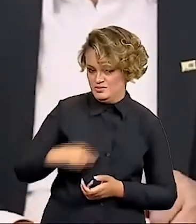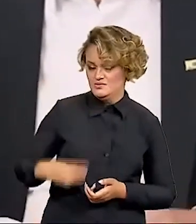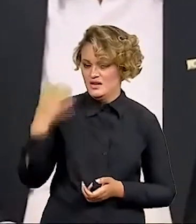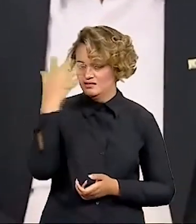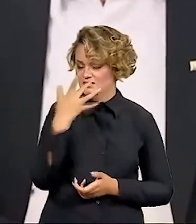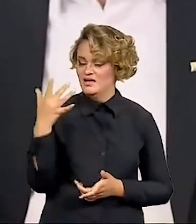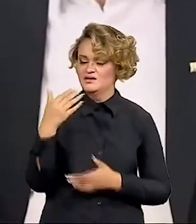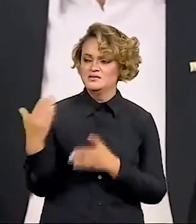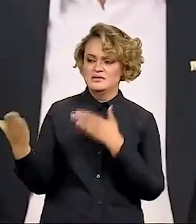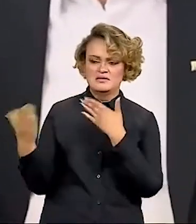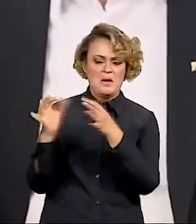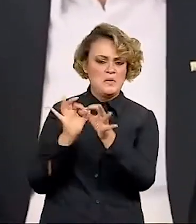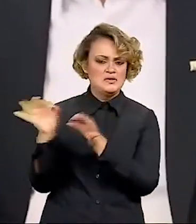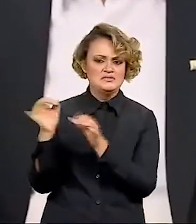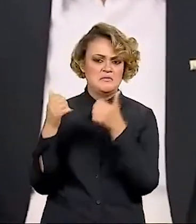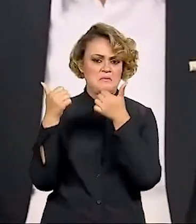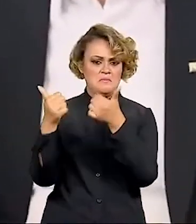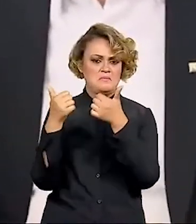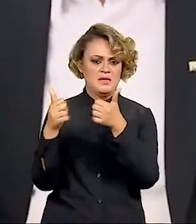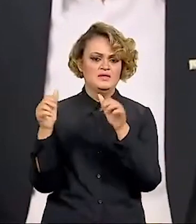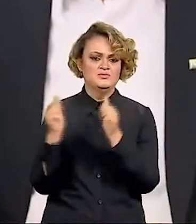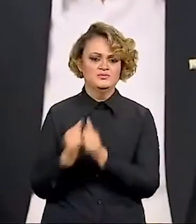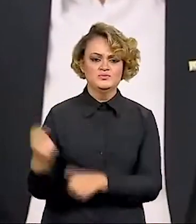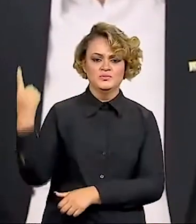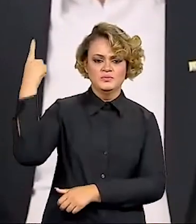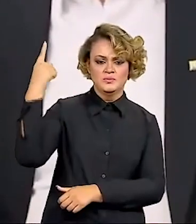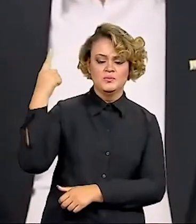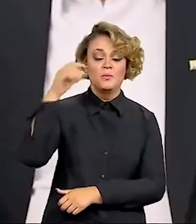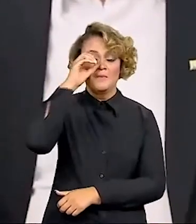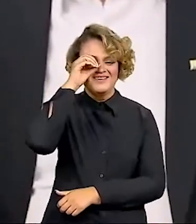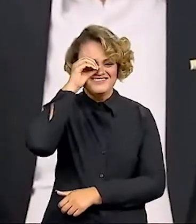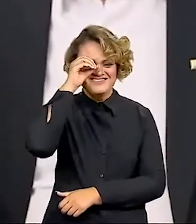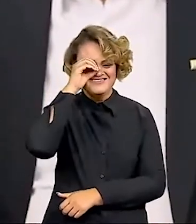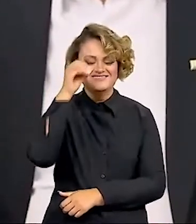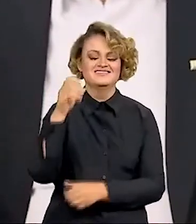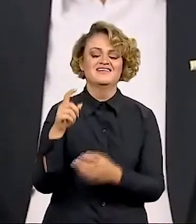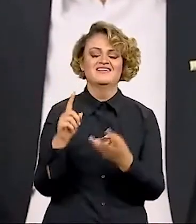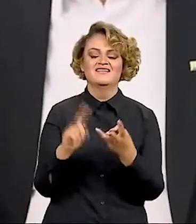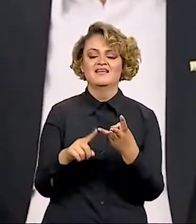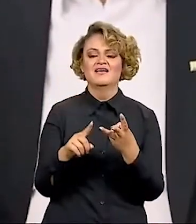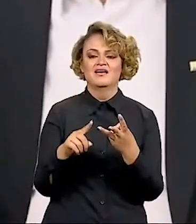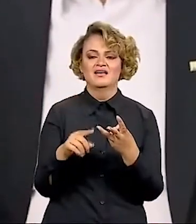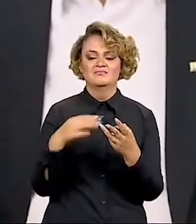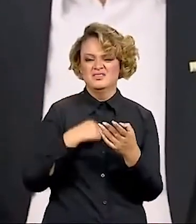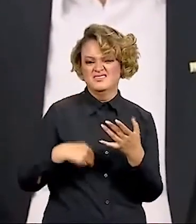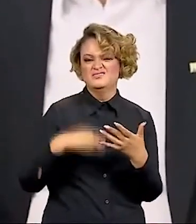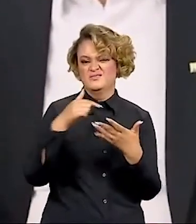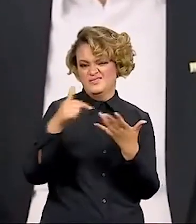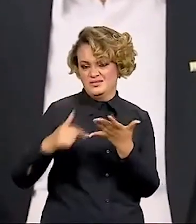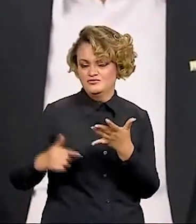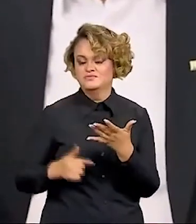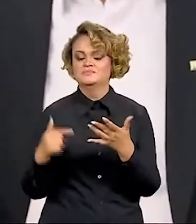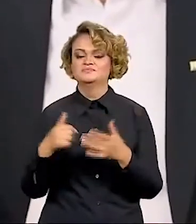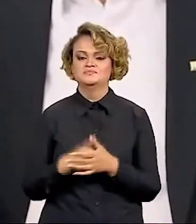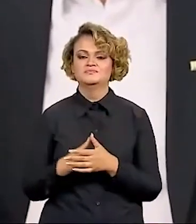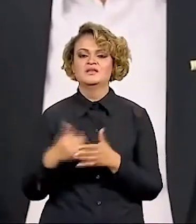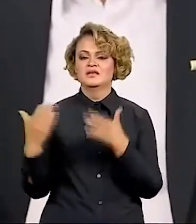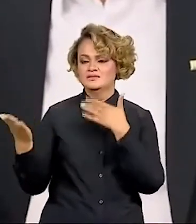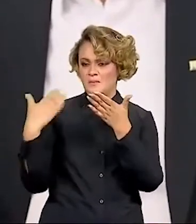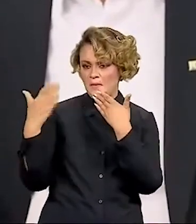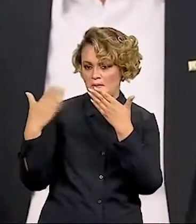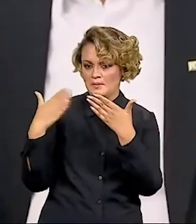junto com o ministro Padilha do líder já que Wagner Guimarães e o líder randolfi estão